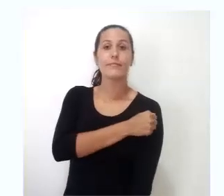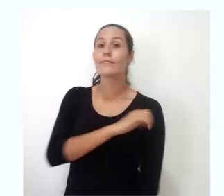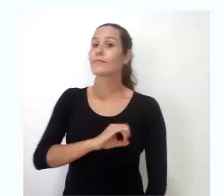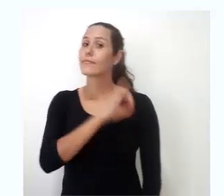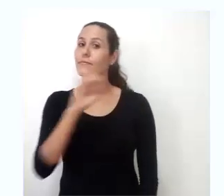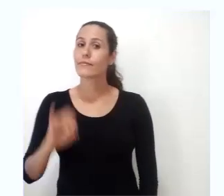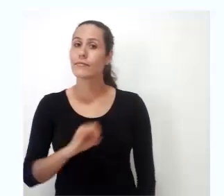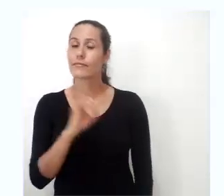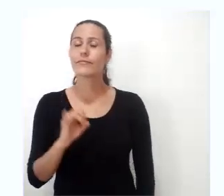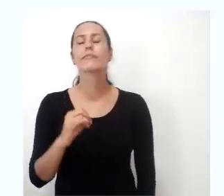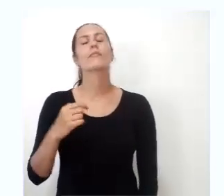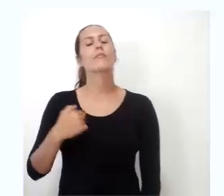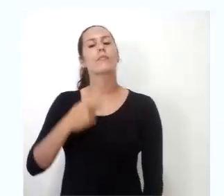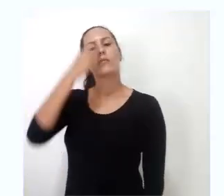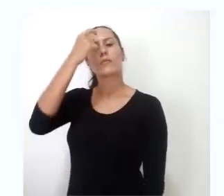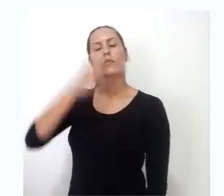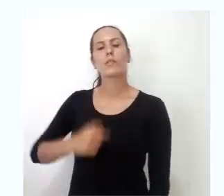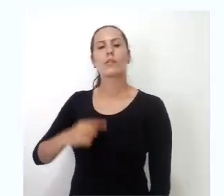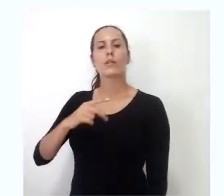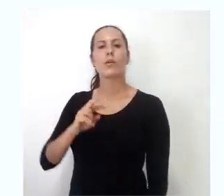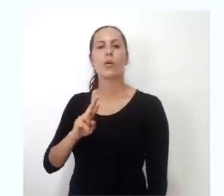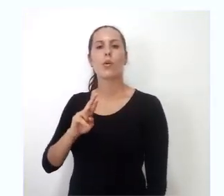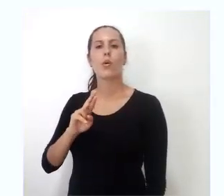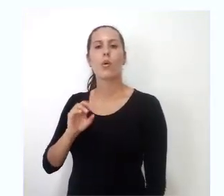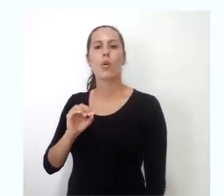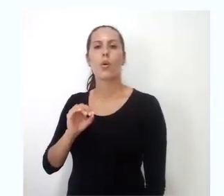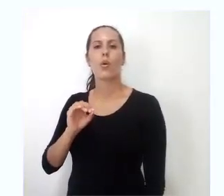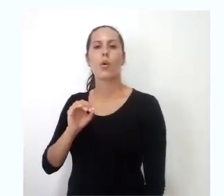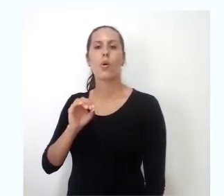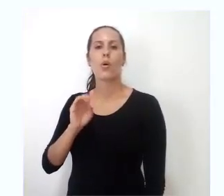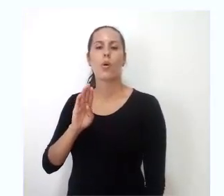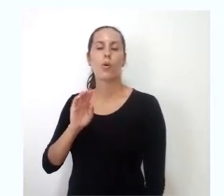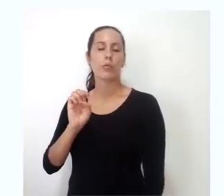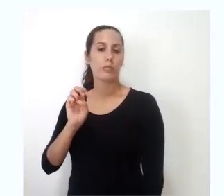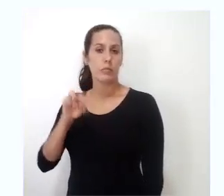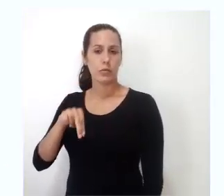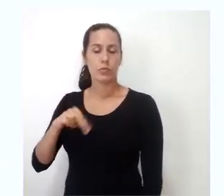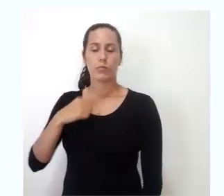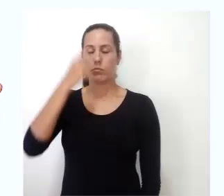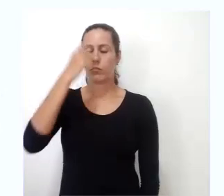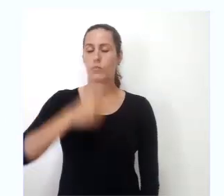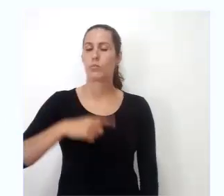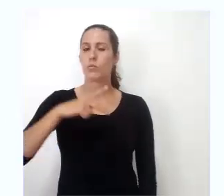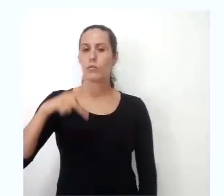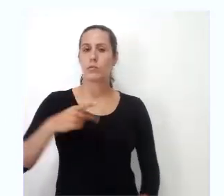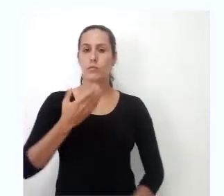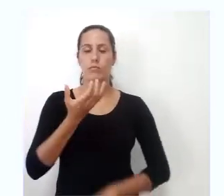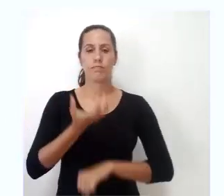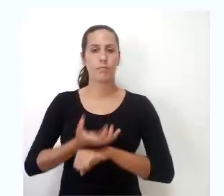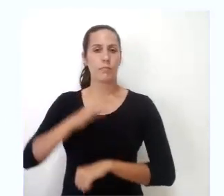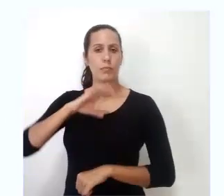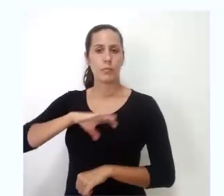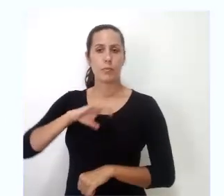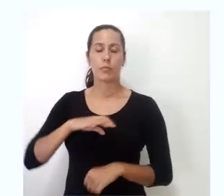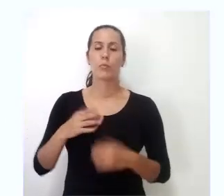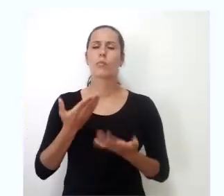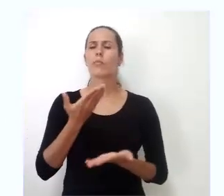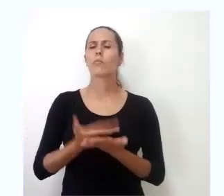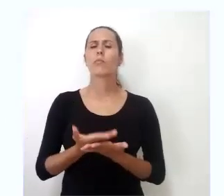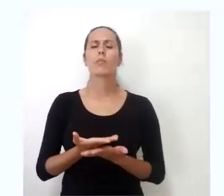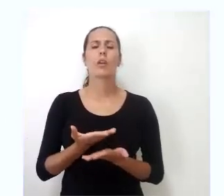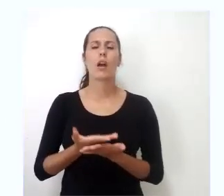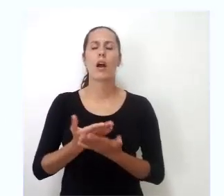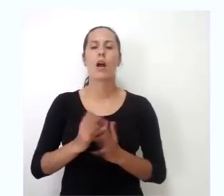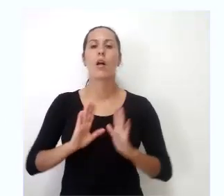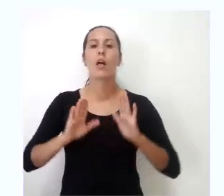Olá, estudantes! Eu sou o professor Robson Anselmo Tavares, professor de língua portuguesa. E hoje eu venho